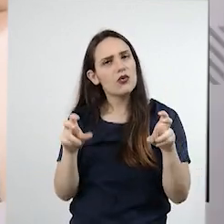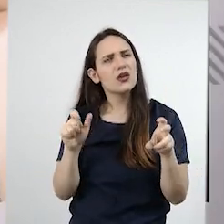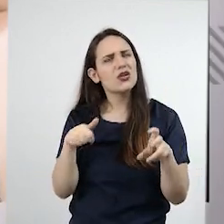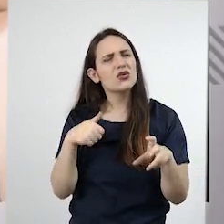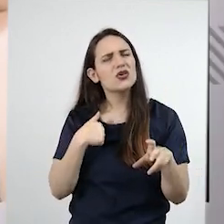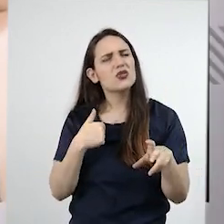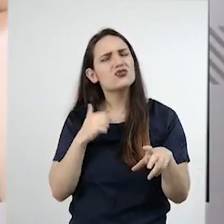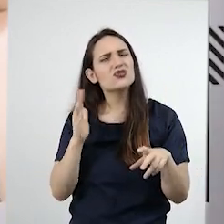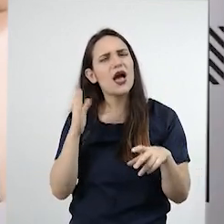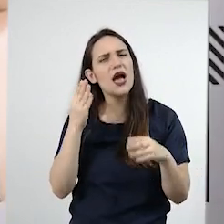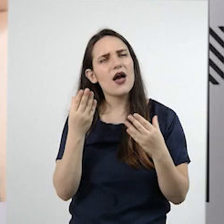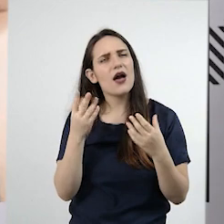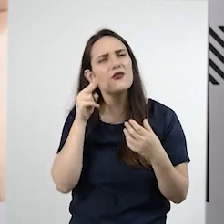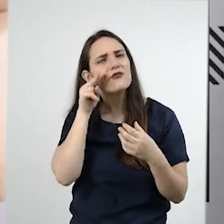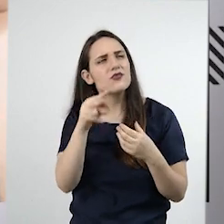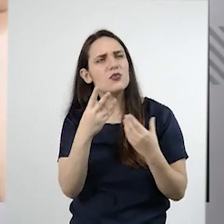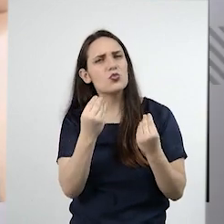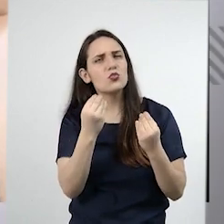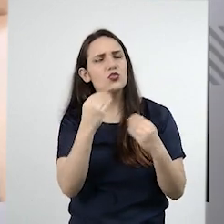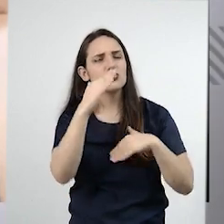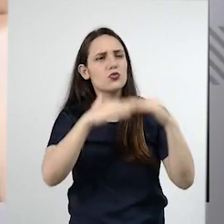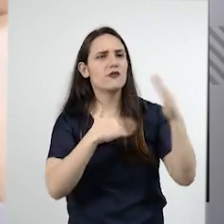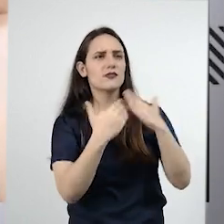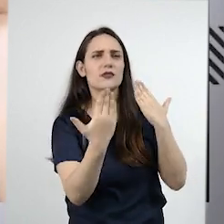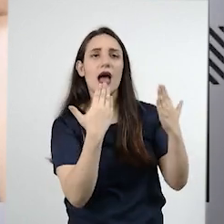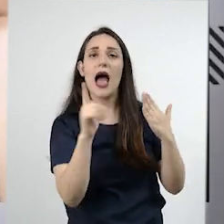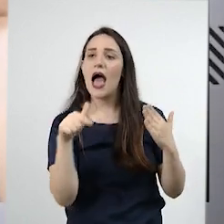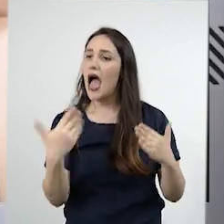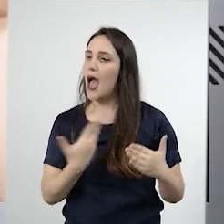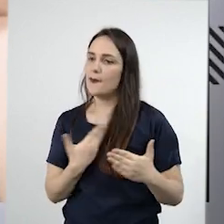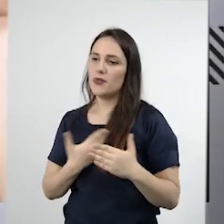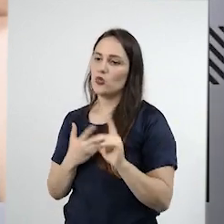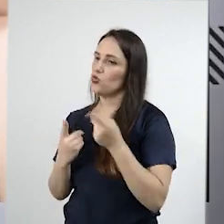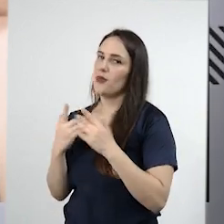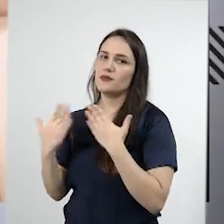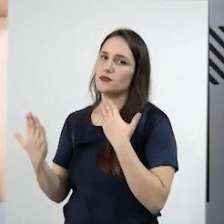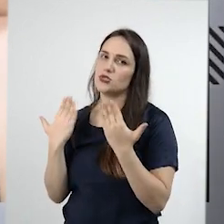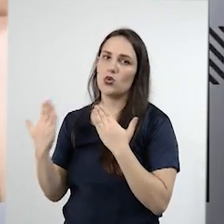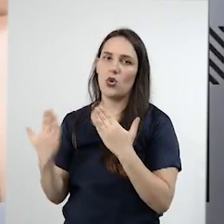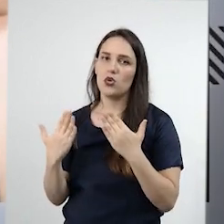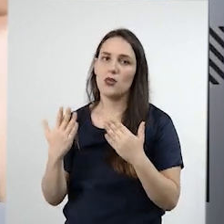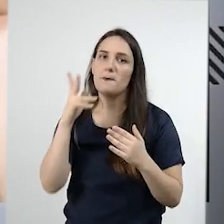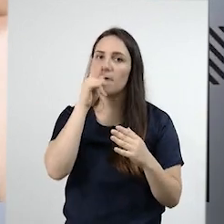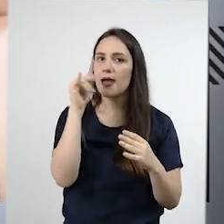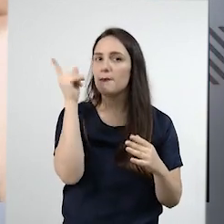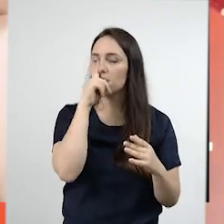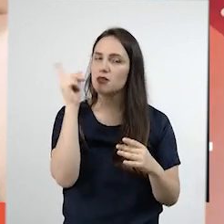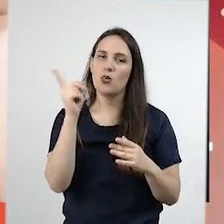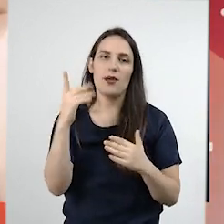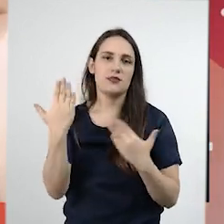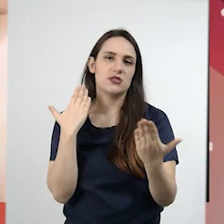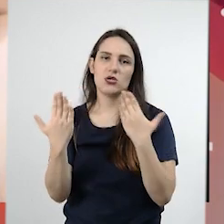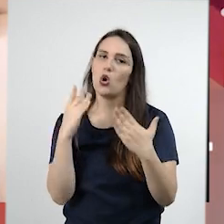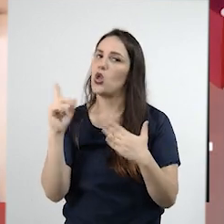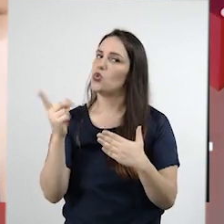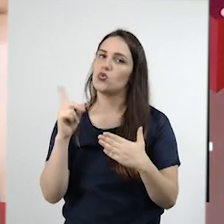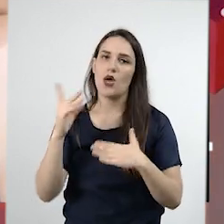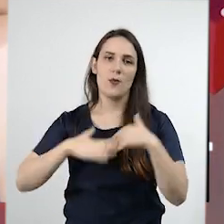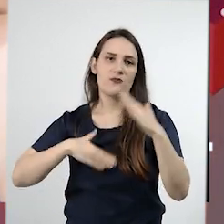falando que amigo não é psicólogo, né? Mãe e pai, às vezes, mesmo com todo o suporte, também não